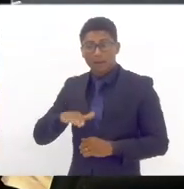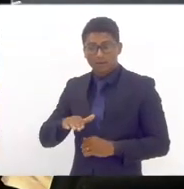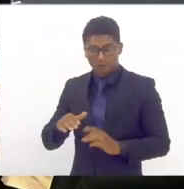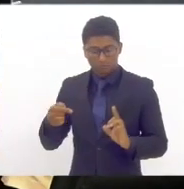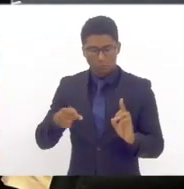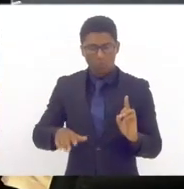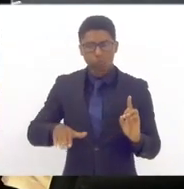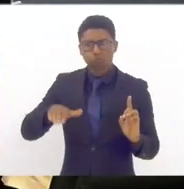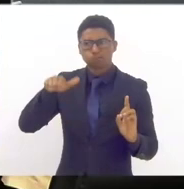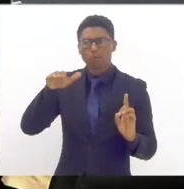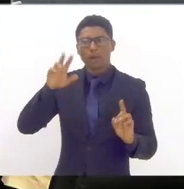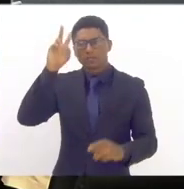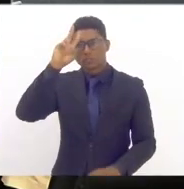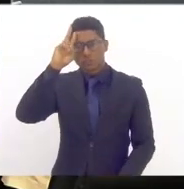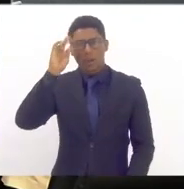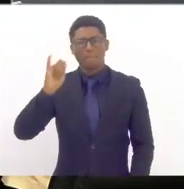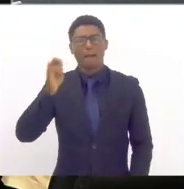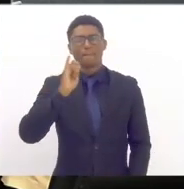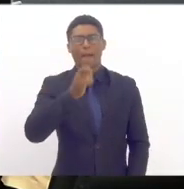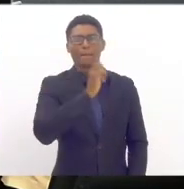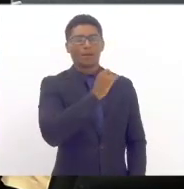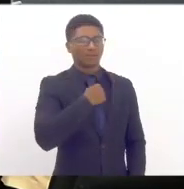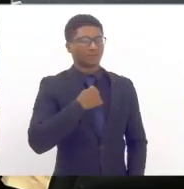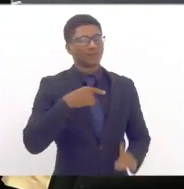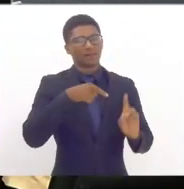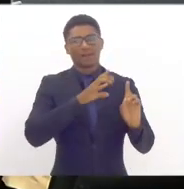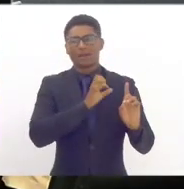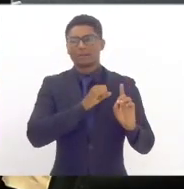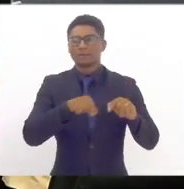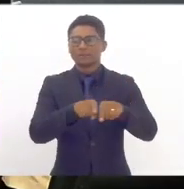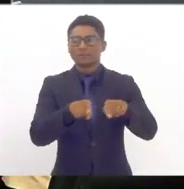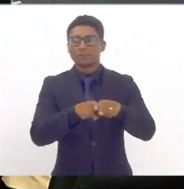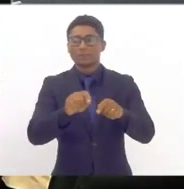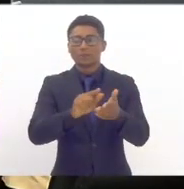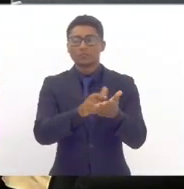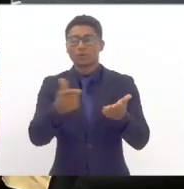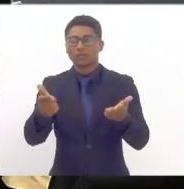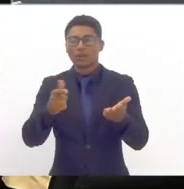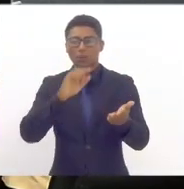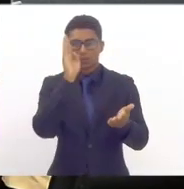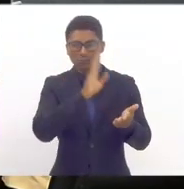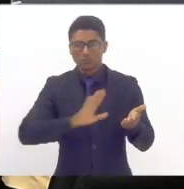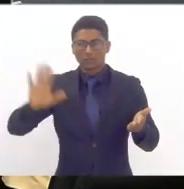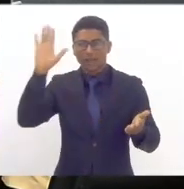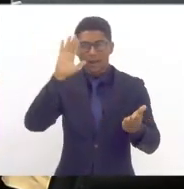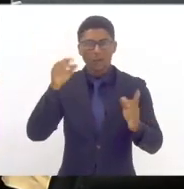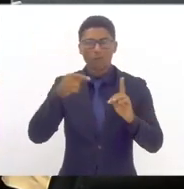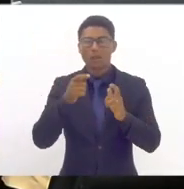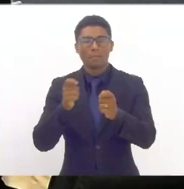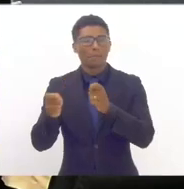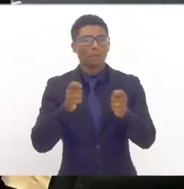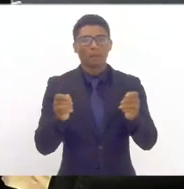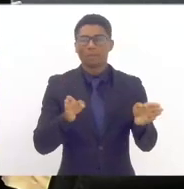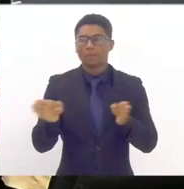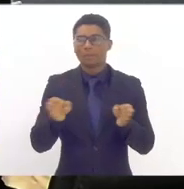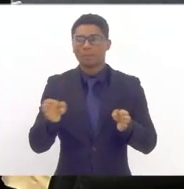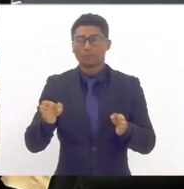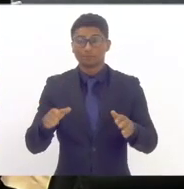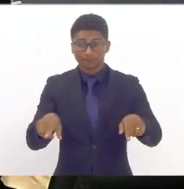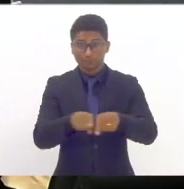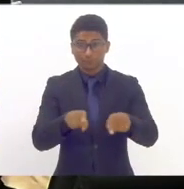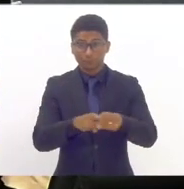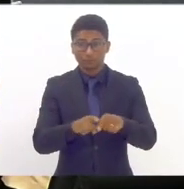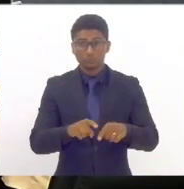histórias nato e adorava brincar de apresentador do Jornal Nacional. Cursou comunicação social pela UFRJ,